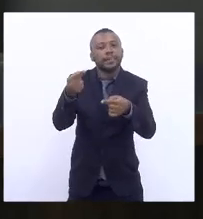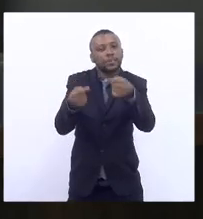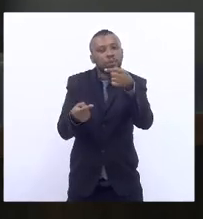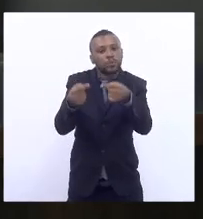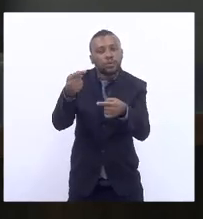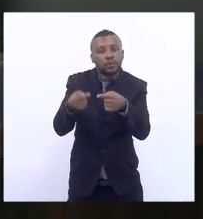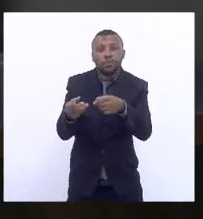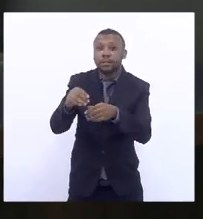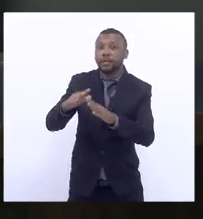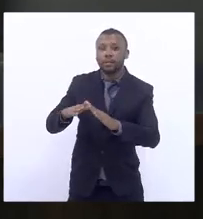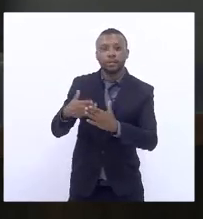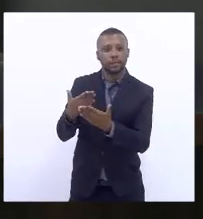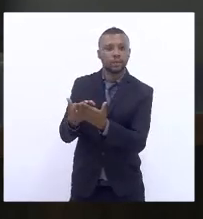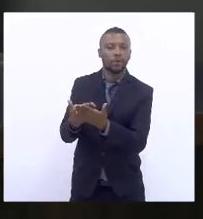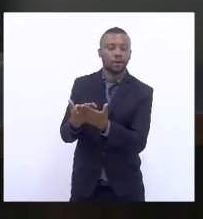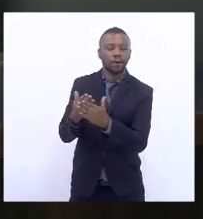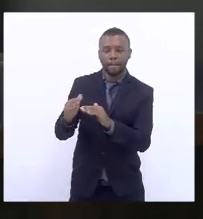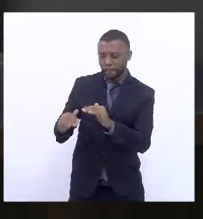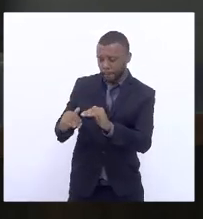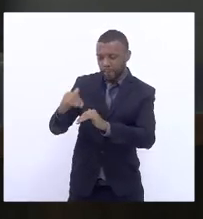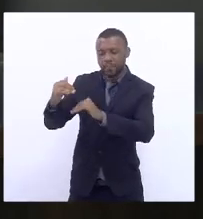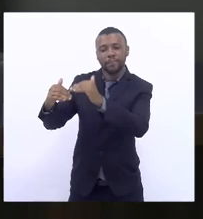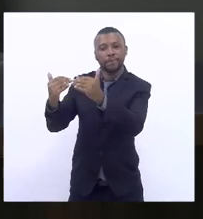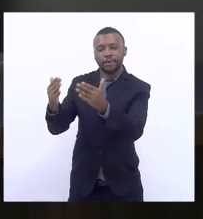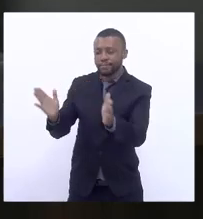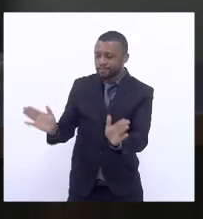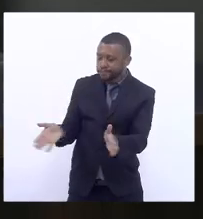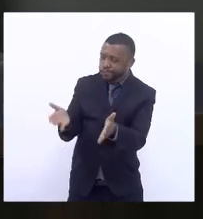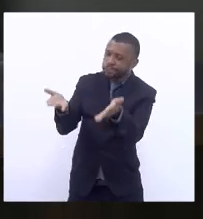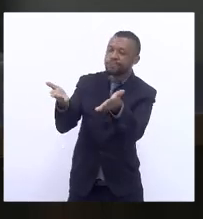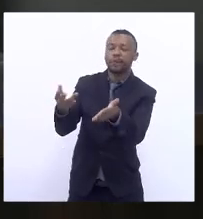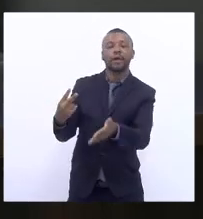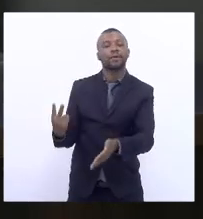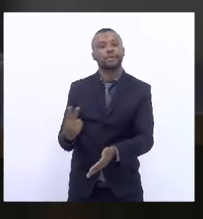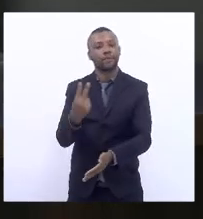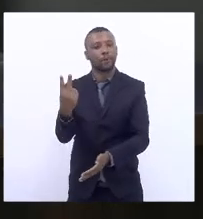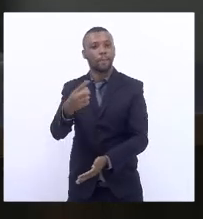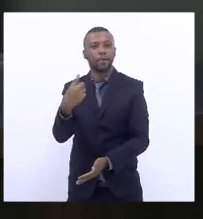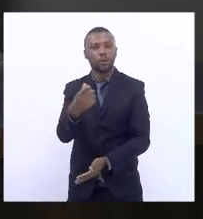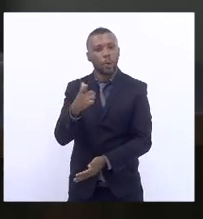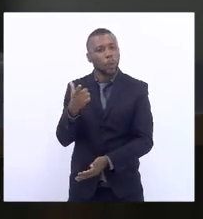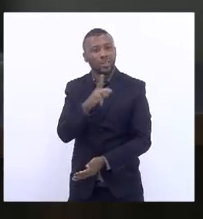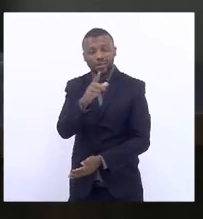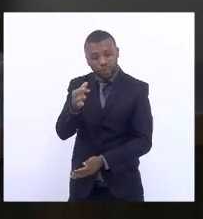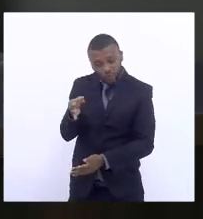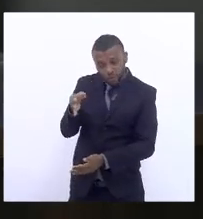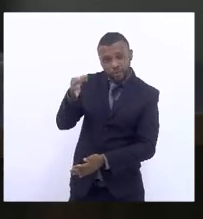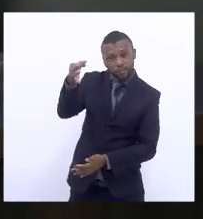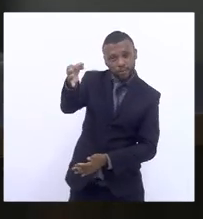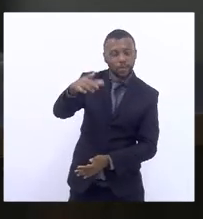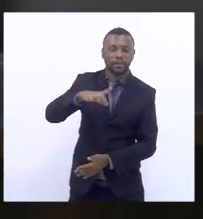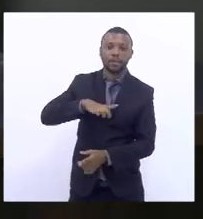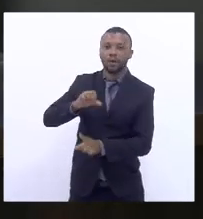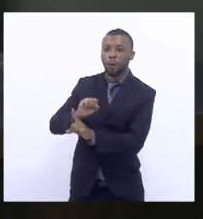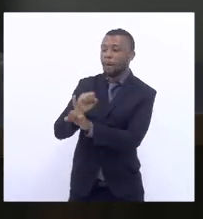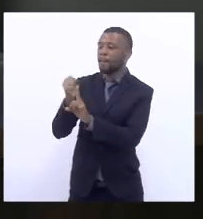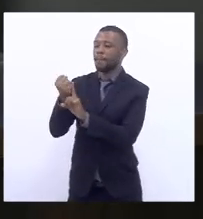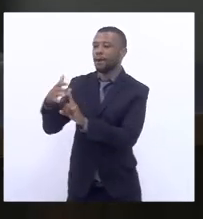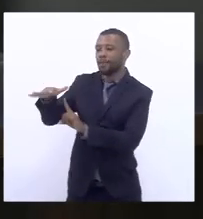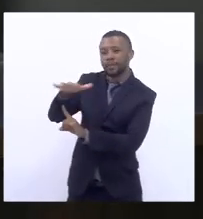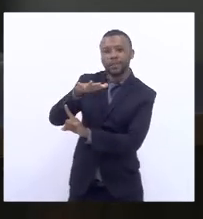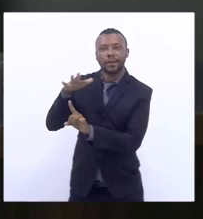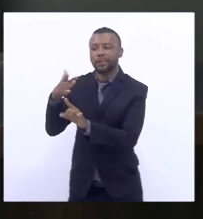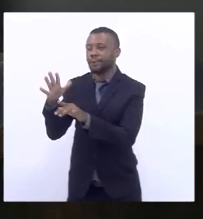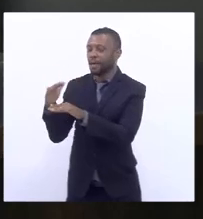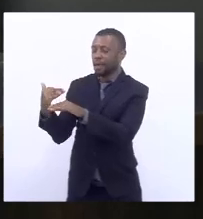escola, promover e desenvolver esses valores, para que a gente venha, futuramente, ter uma sociedade mais